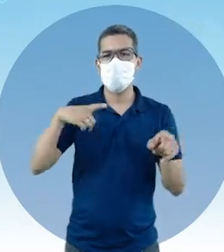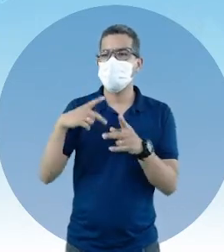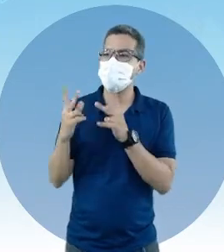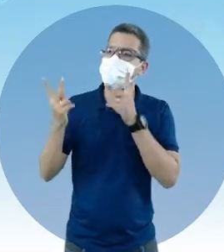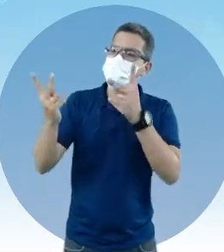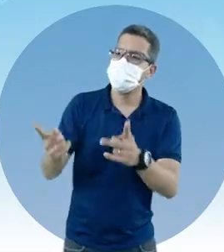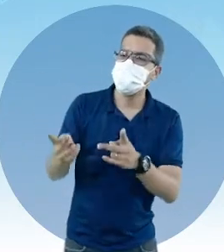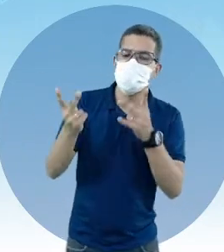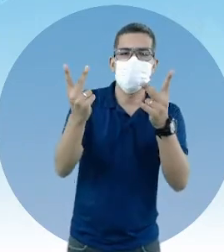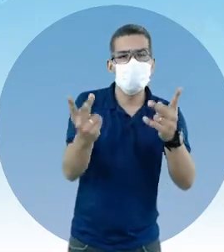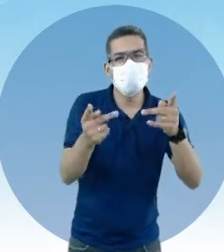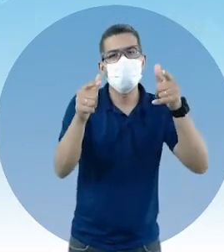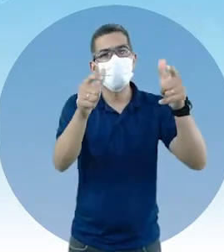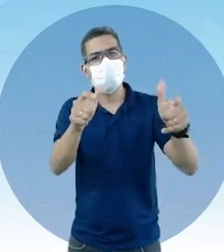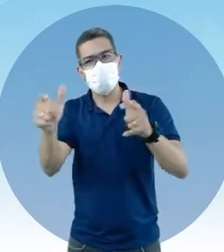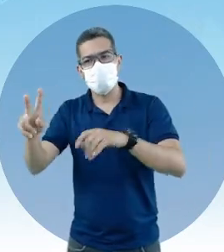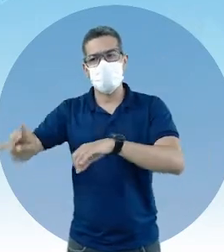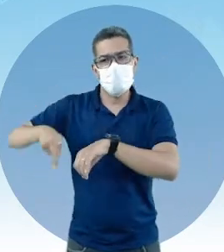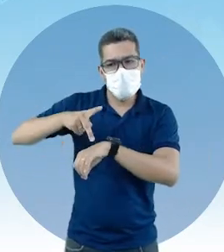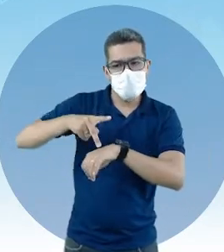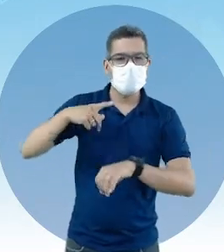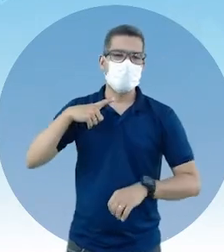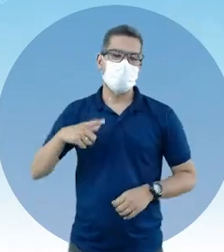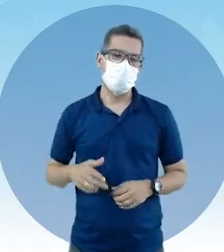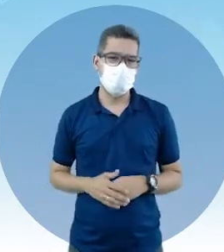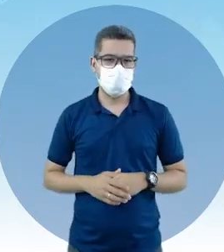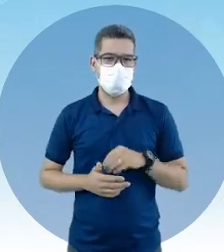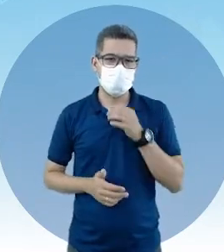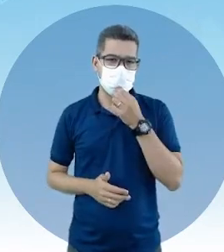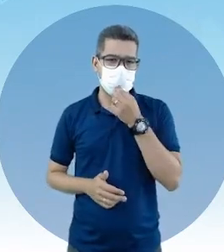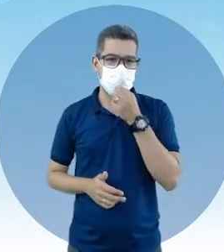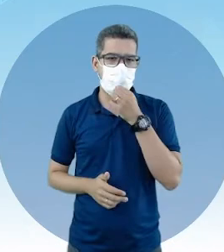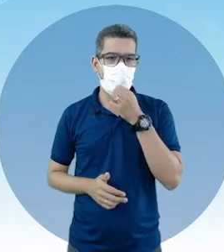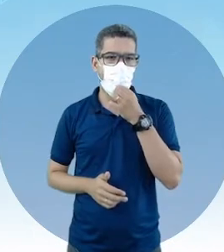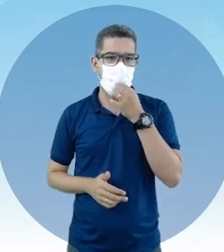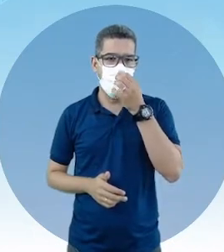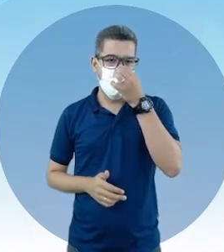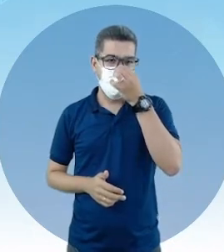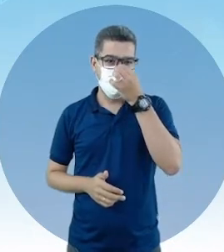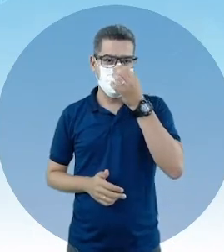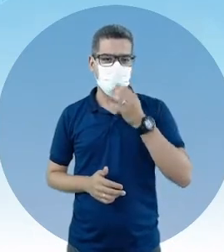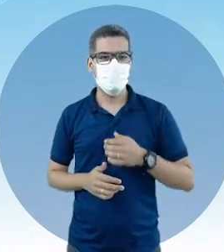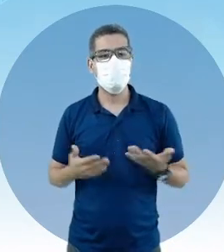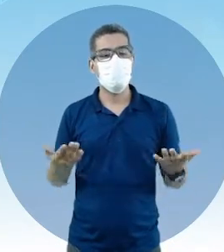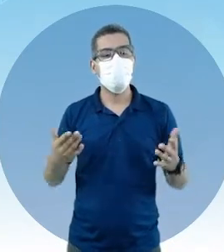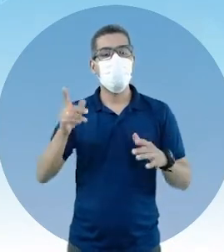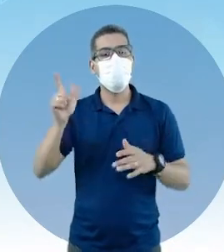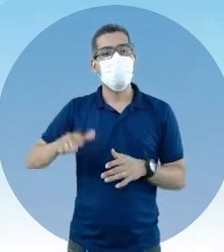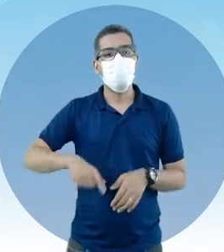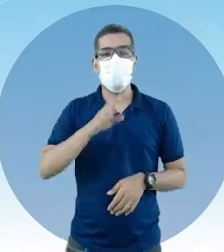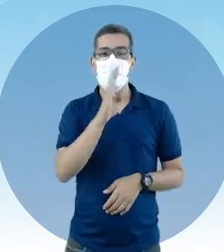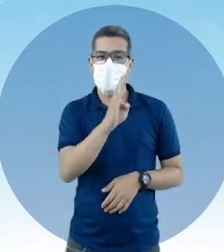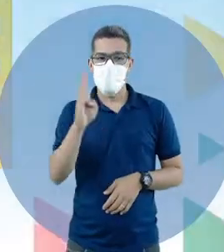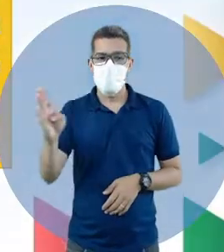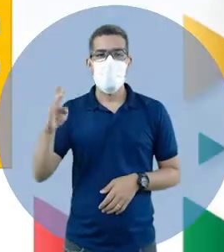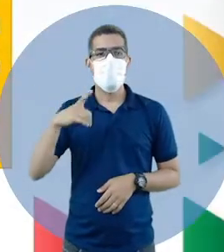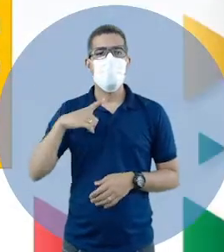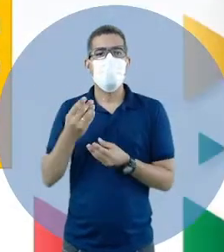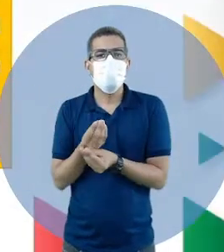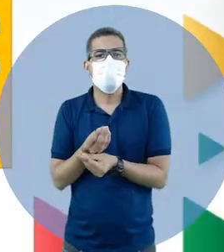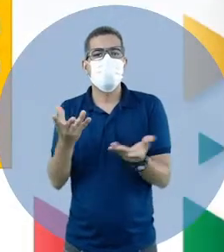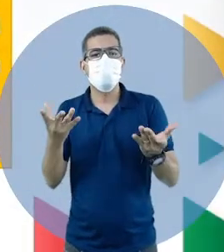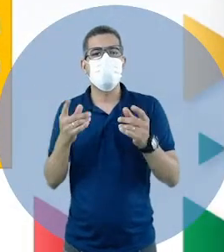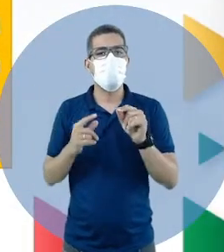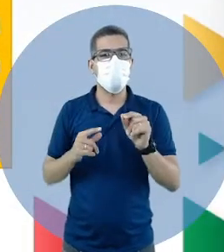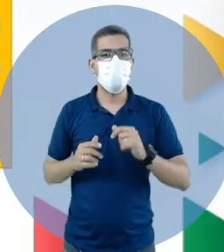visitou vários países. Então vamos lá aqui. Ainda mais sobre a sua biografia, trago para vocês.